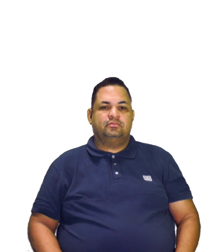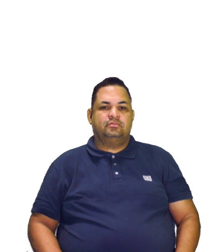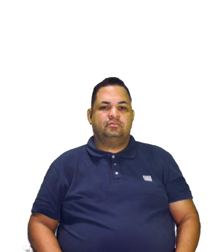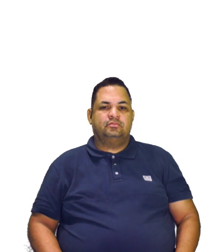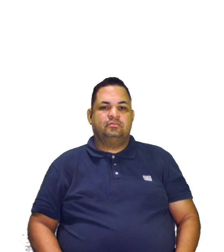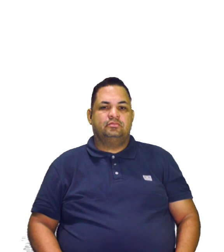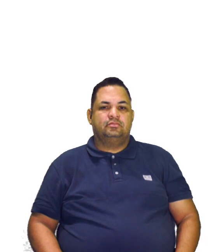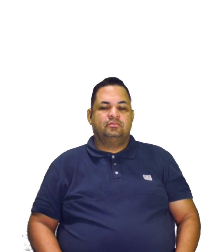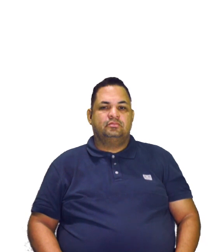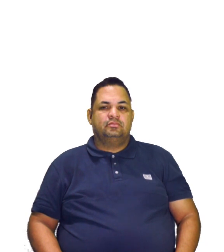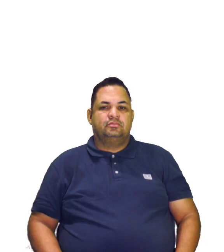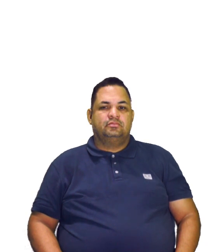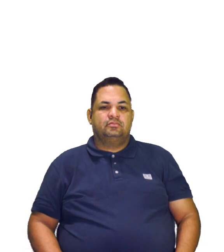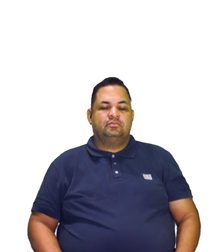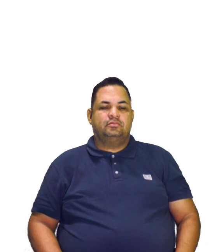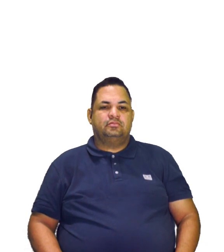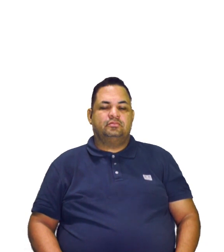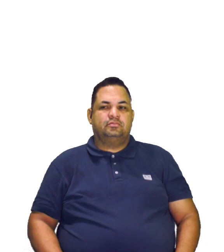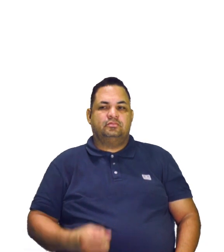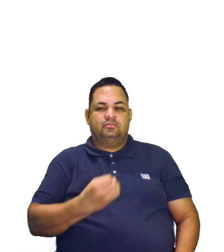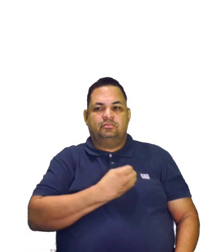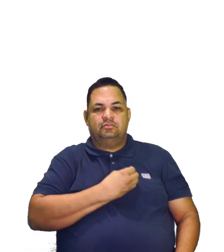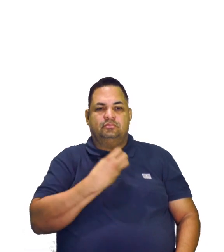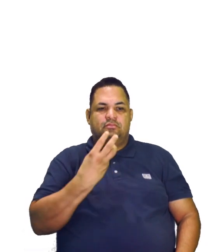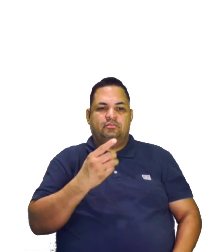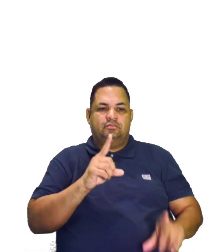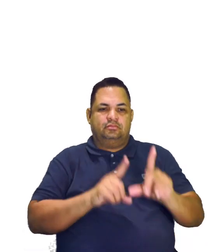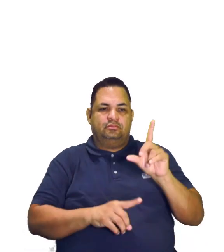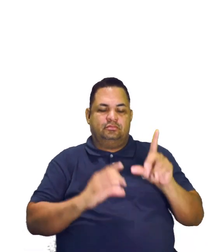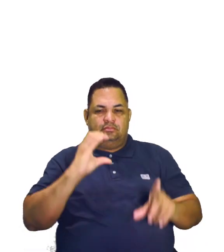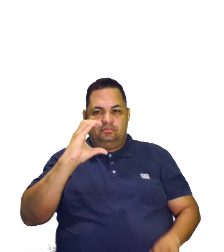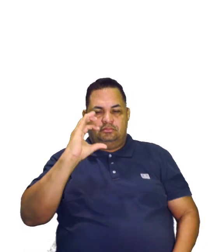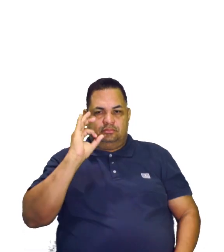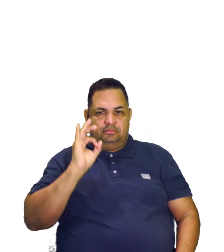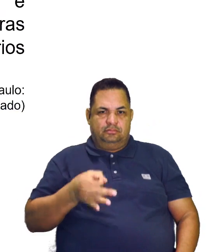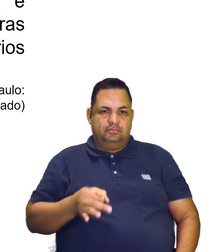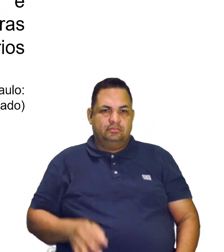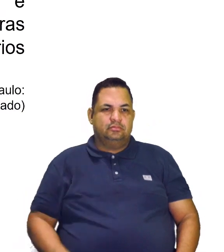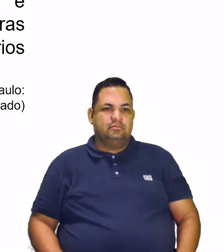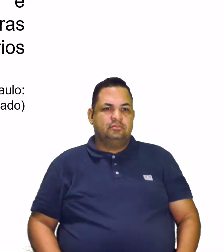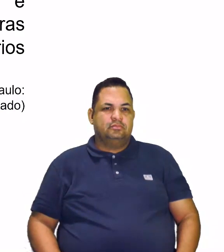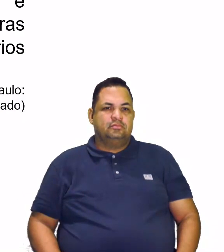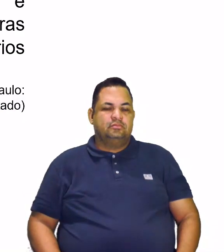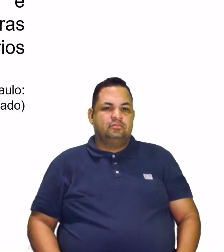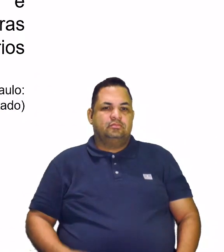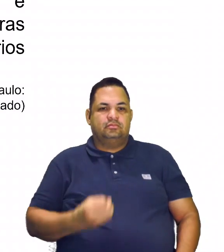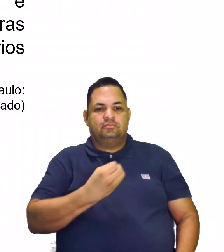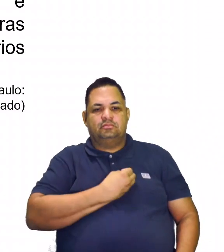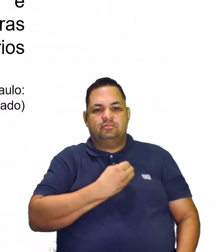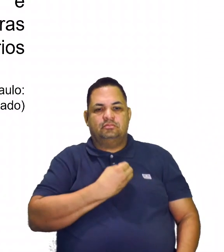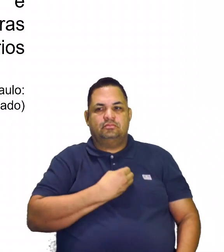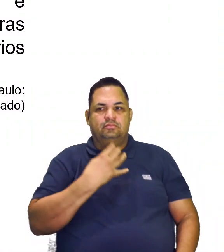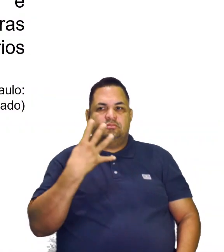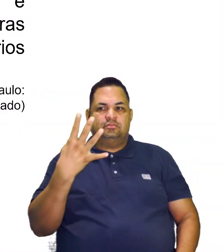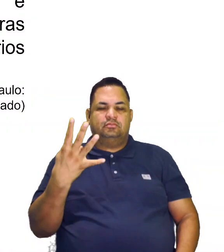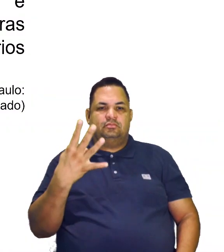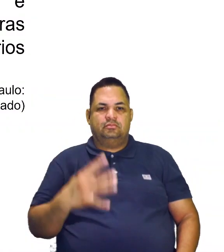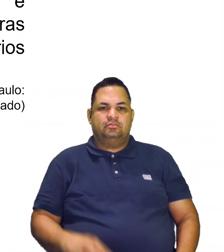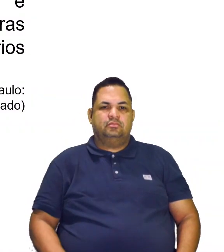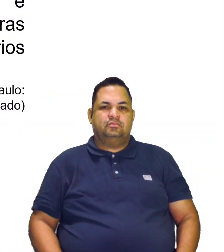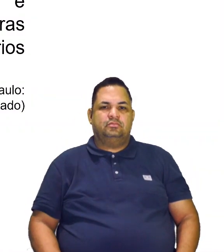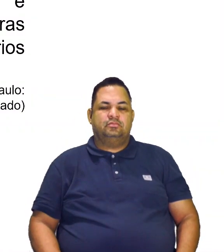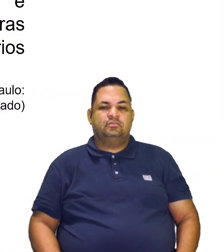ou a 3. Questão 3, letra C, está correta. Vamos para a questão 4.